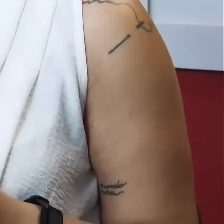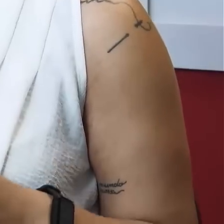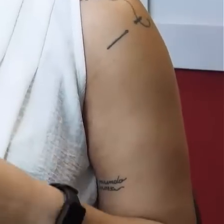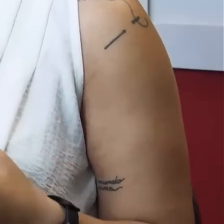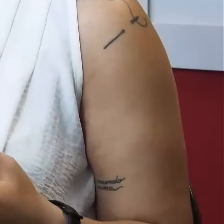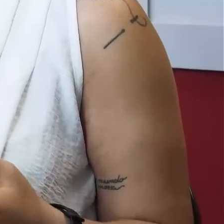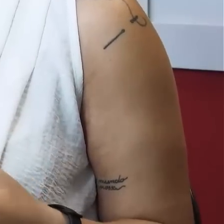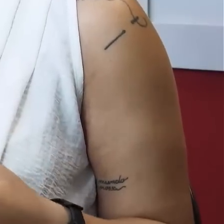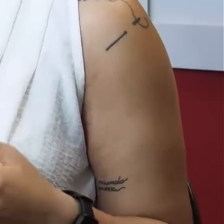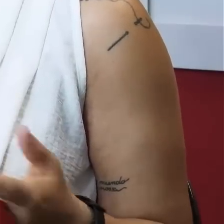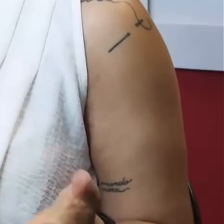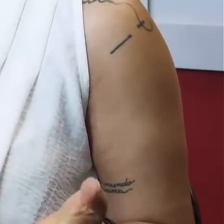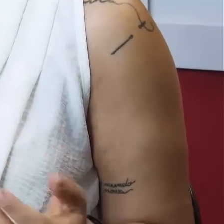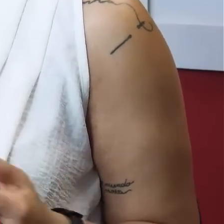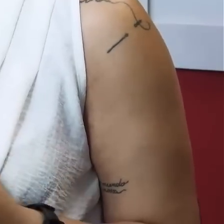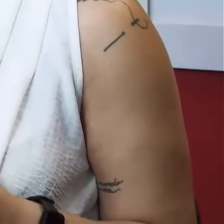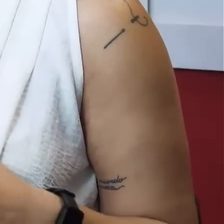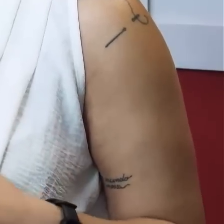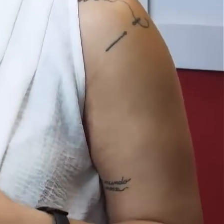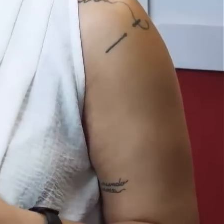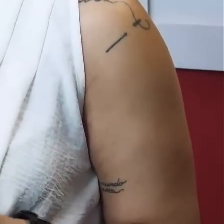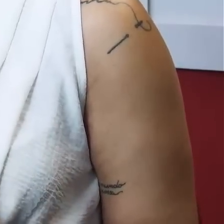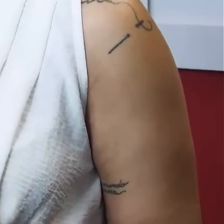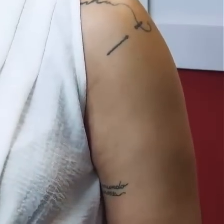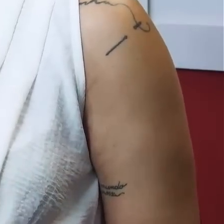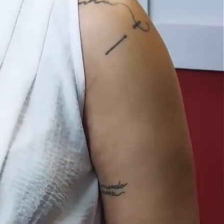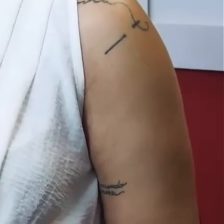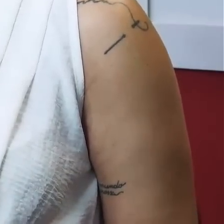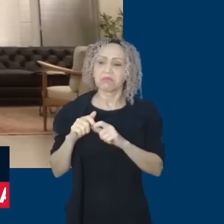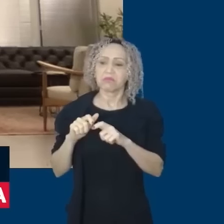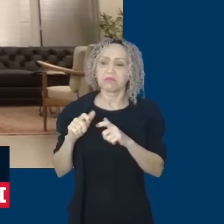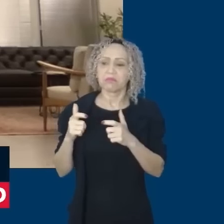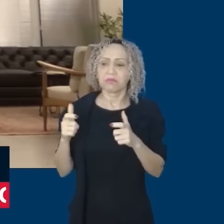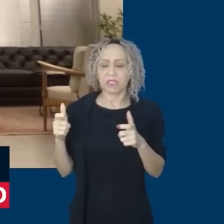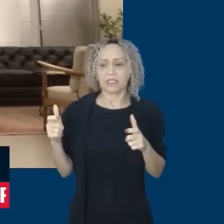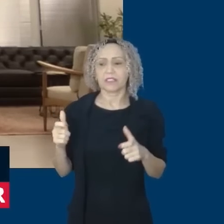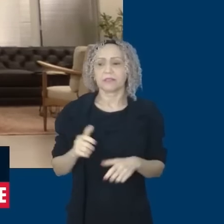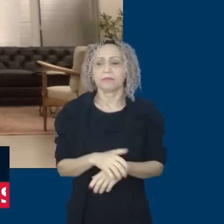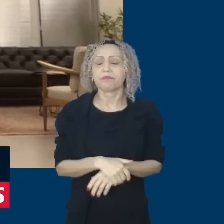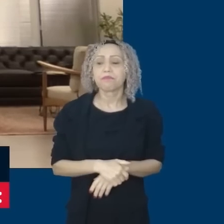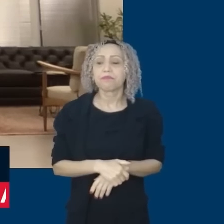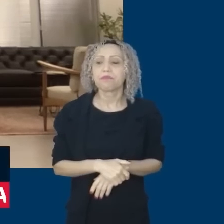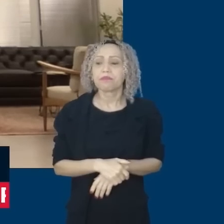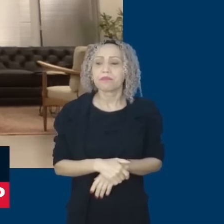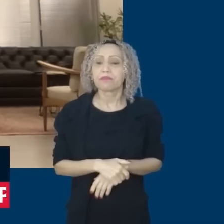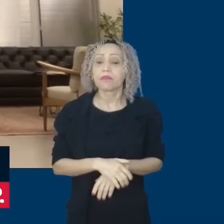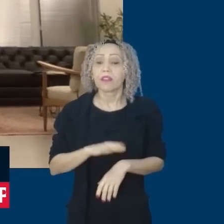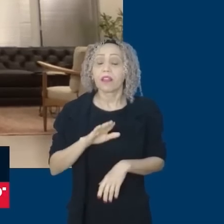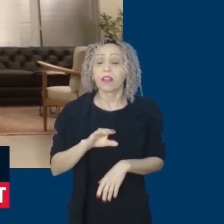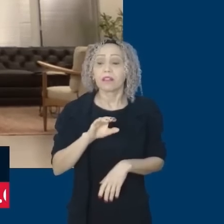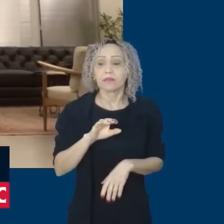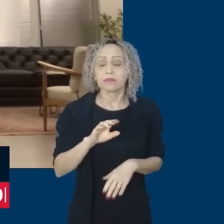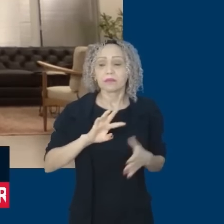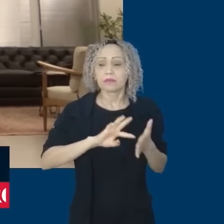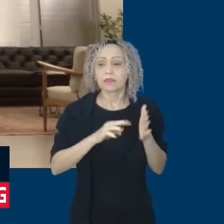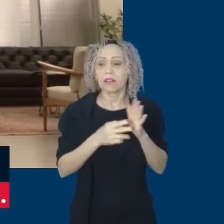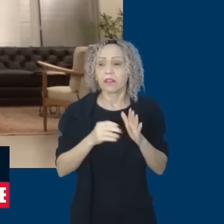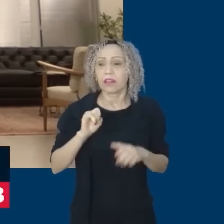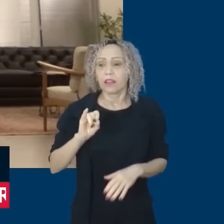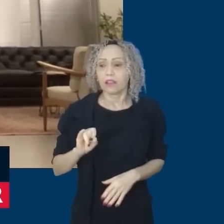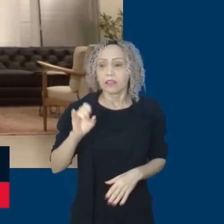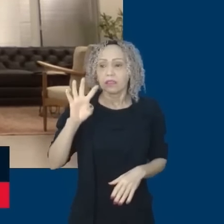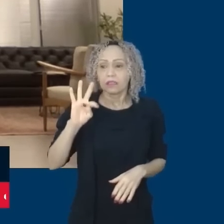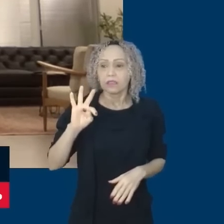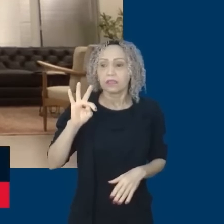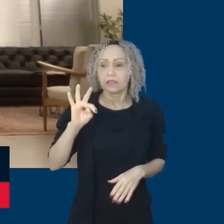que tem levado desenvolvimento para o sul do Brasil e todo o Paraguai. A Itaipu está quitada e que 50% dela